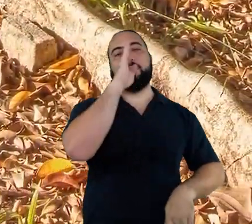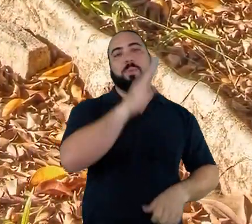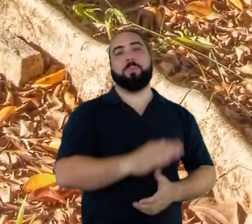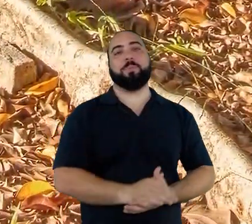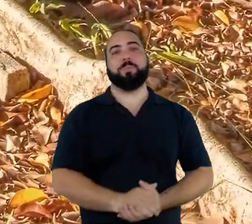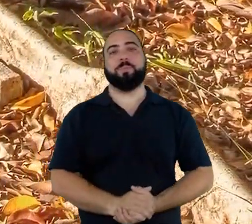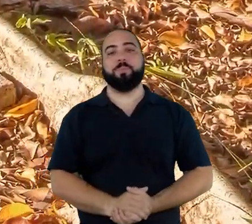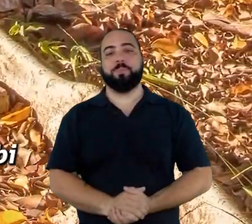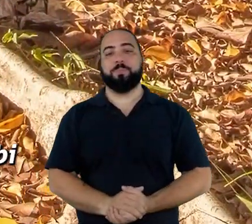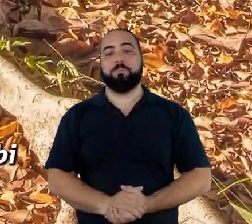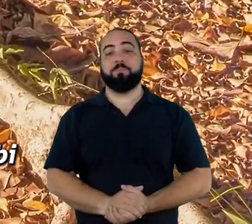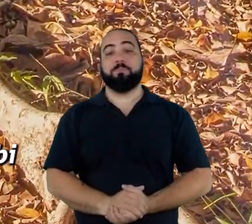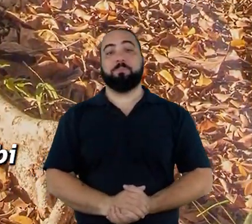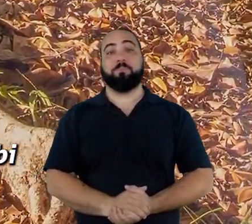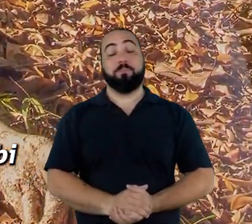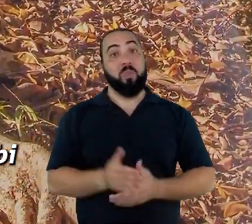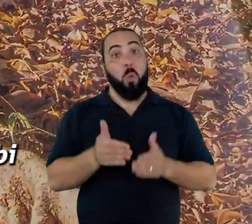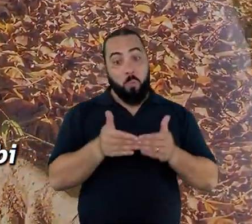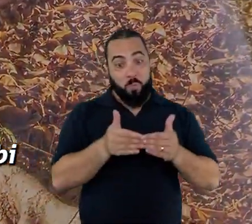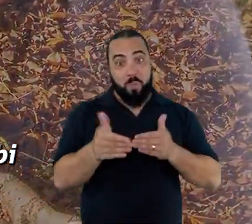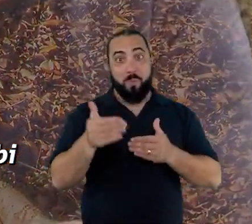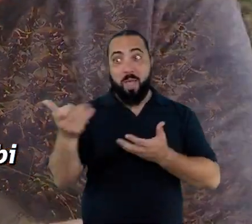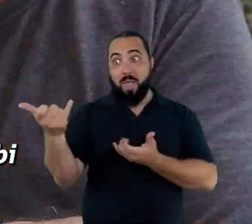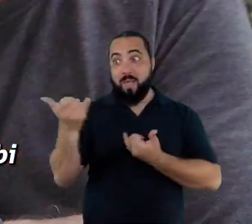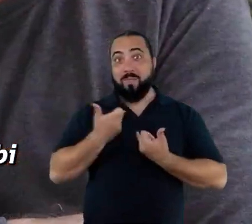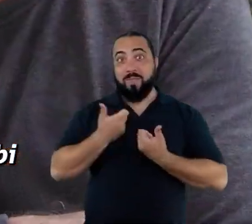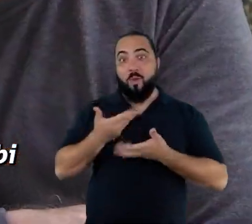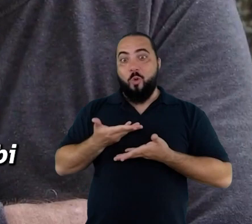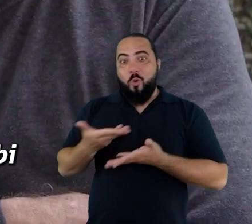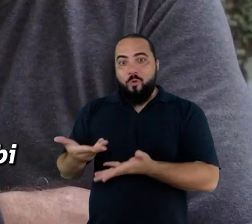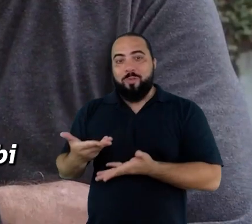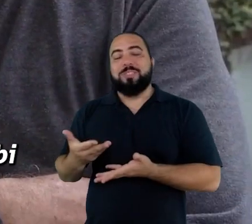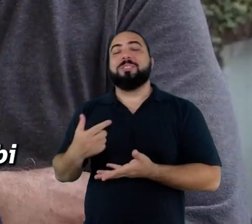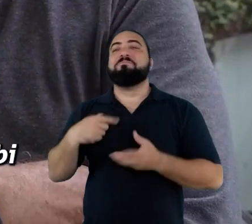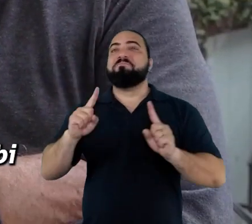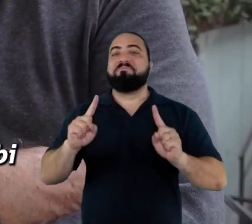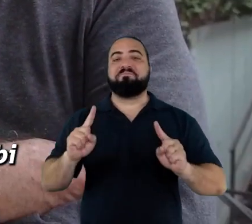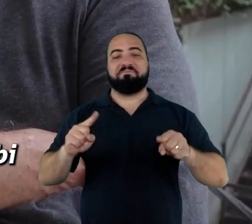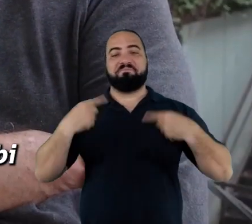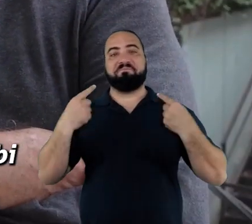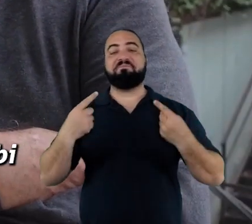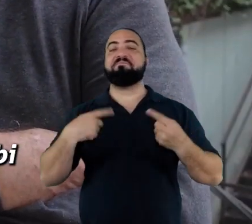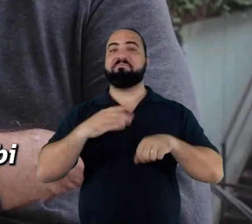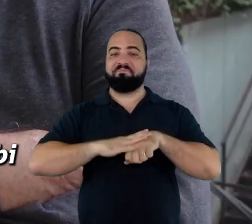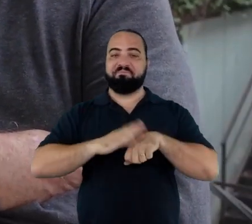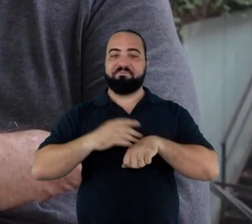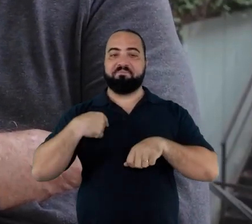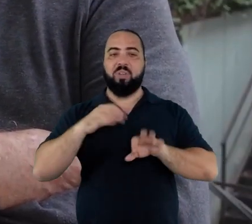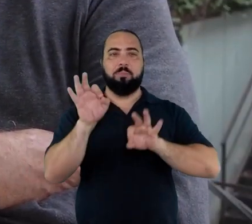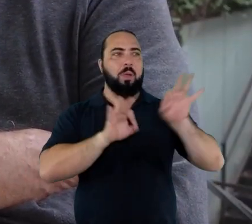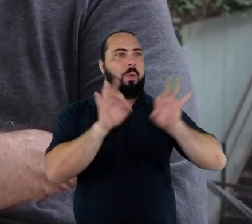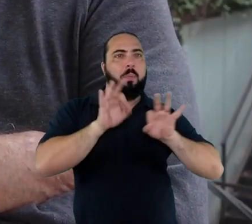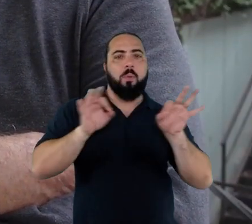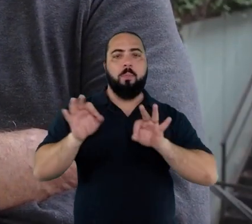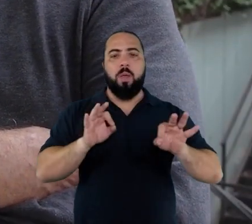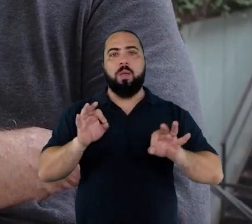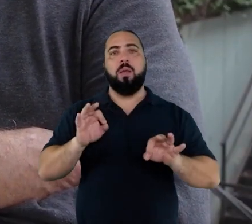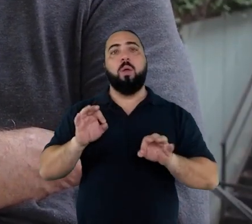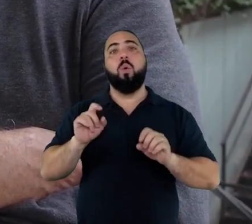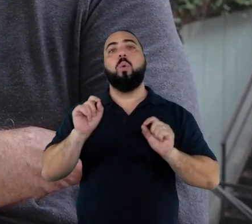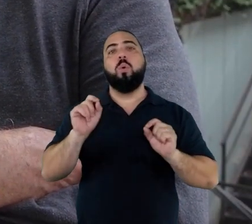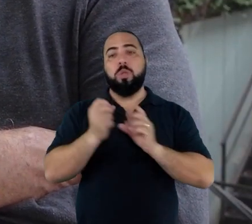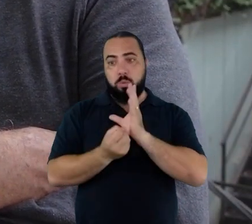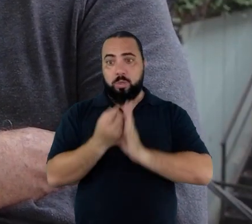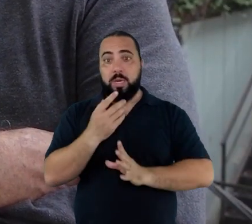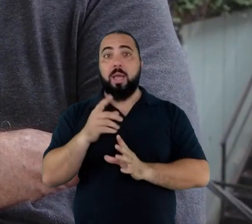de uma árvore. A partir do momento que eu recebi esse convite, o desafio, né, é traduzir em fotografia